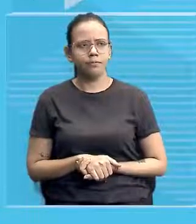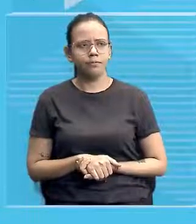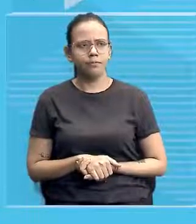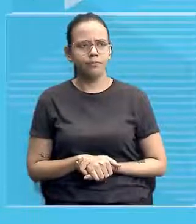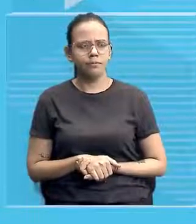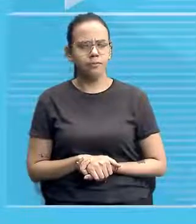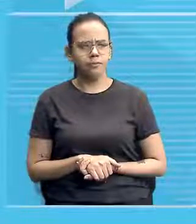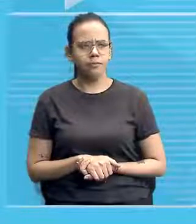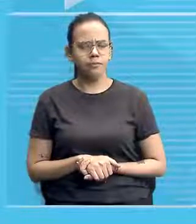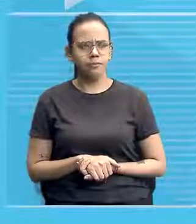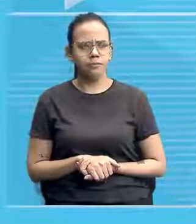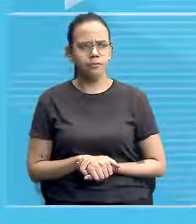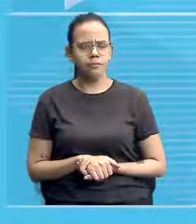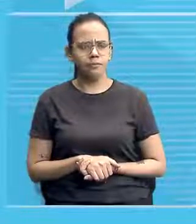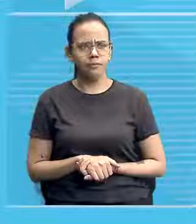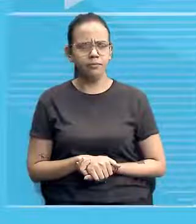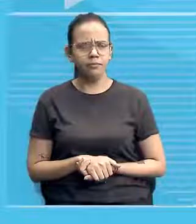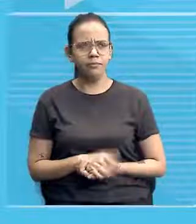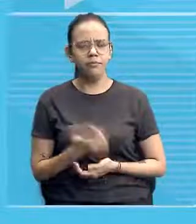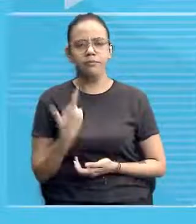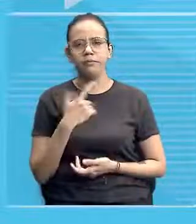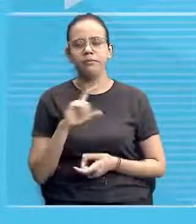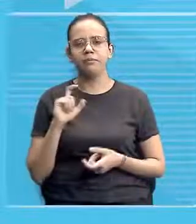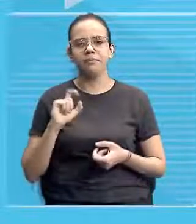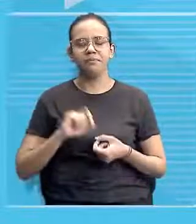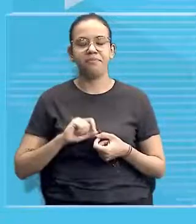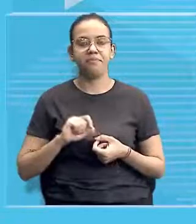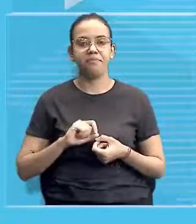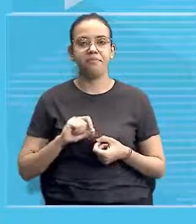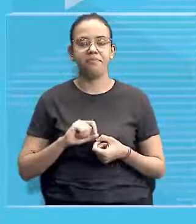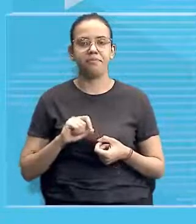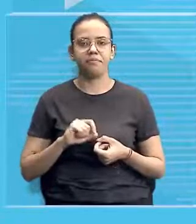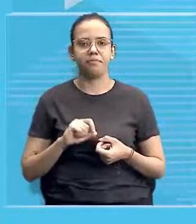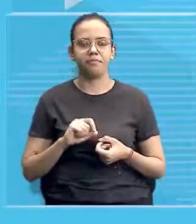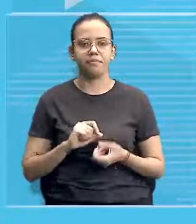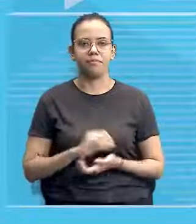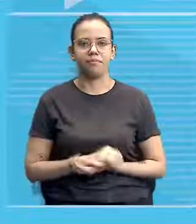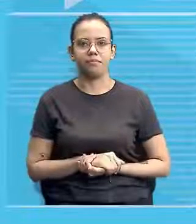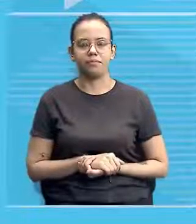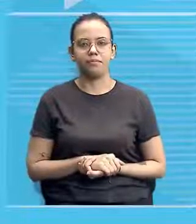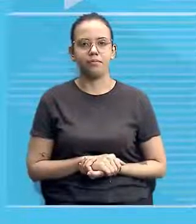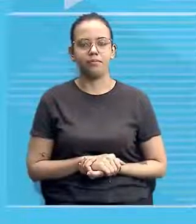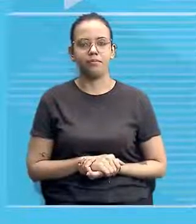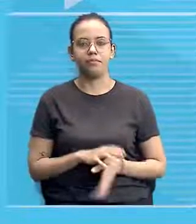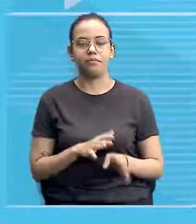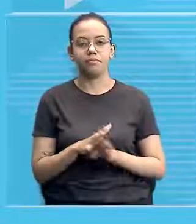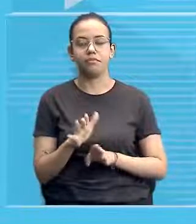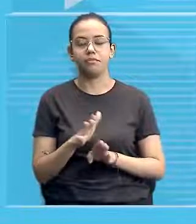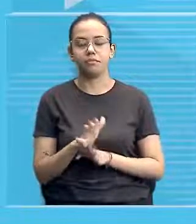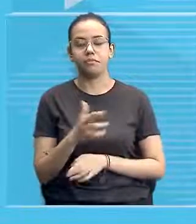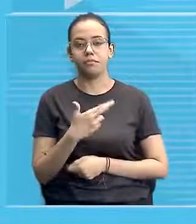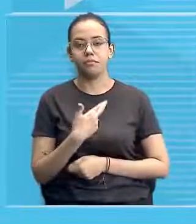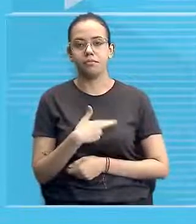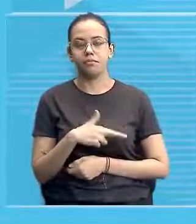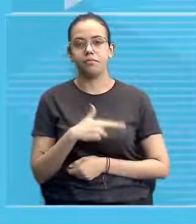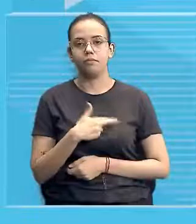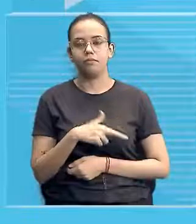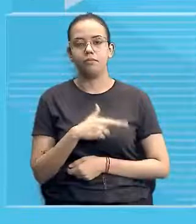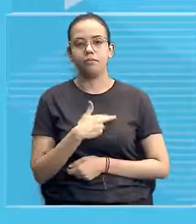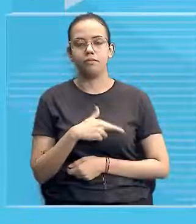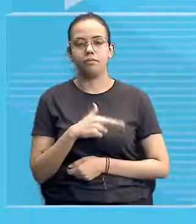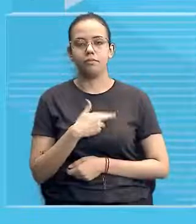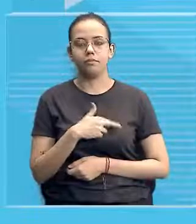Piorou. Quem fazia, quem dava orientação religiosa